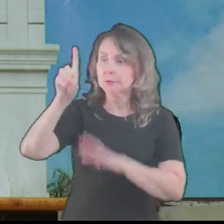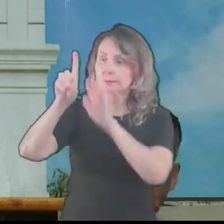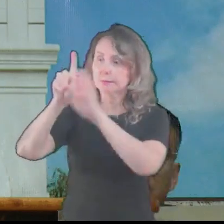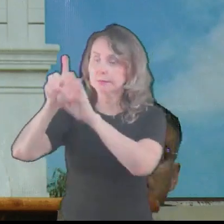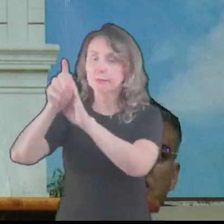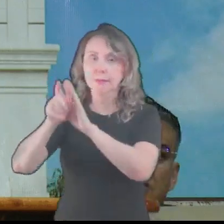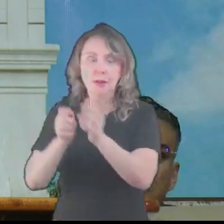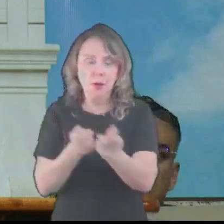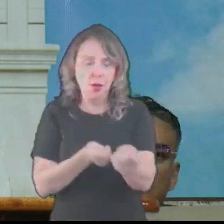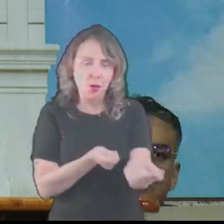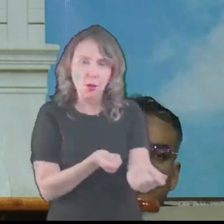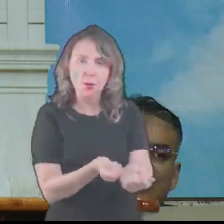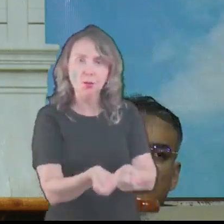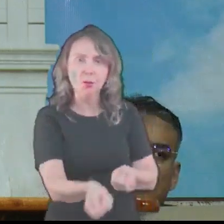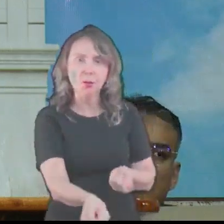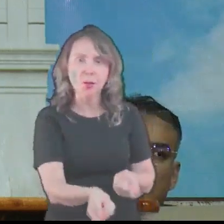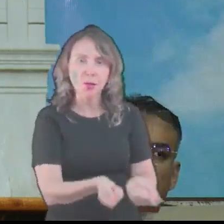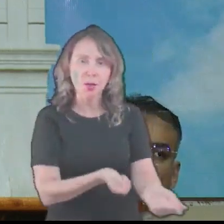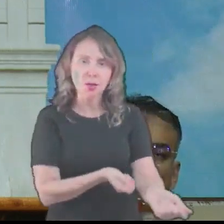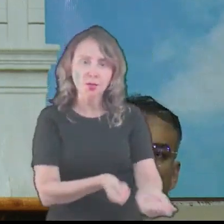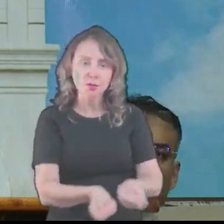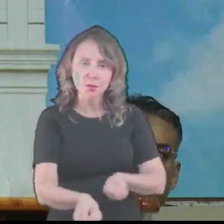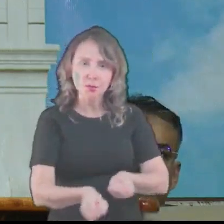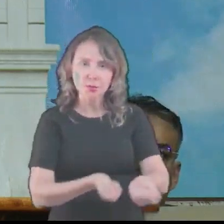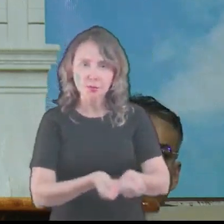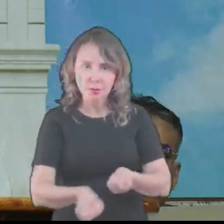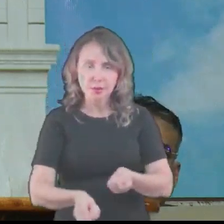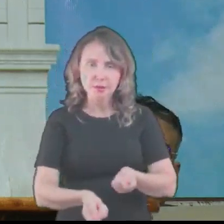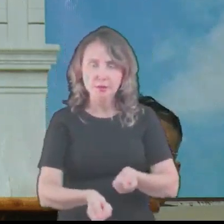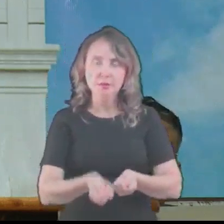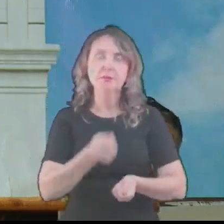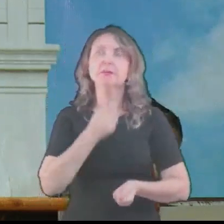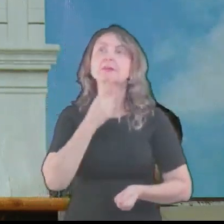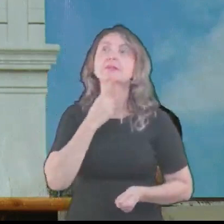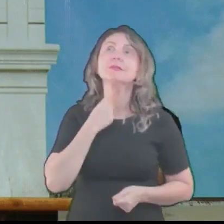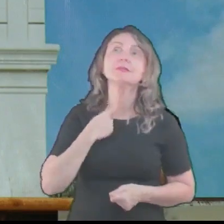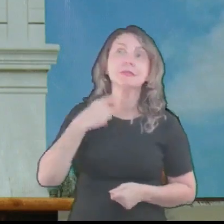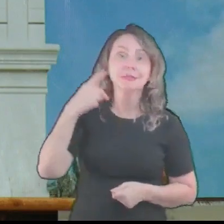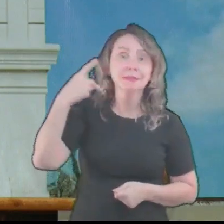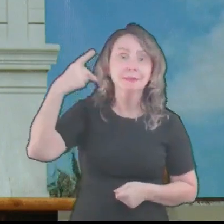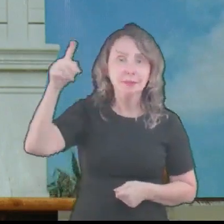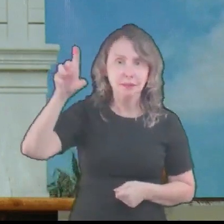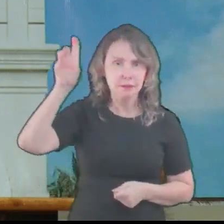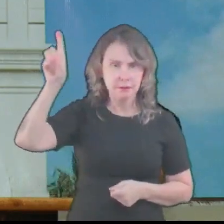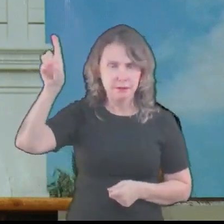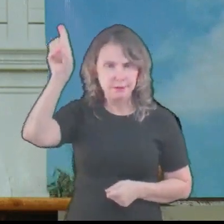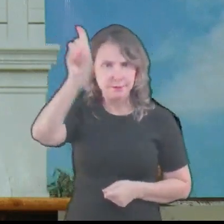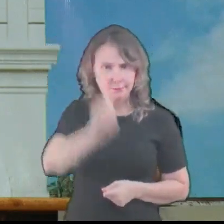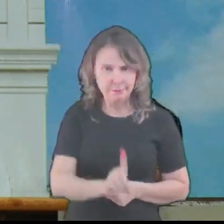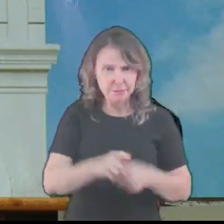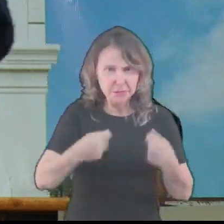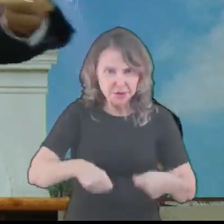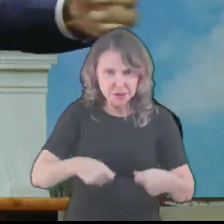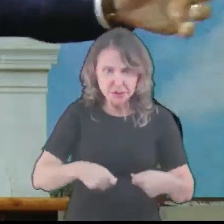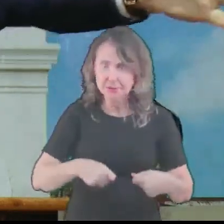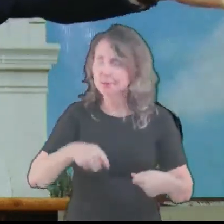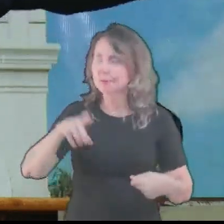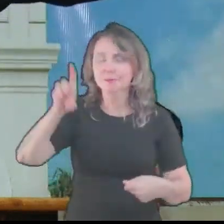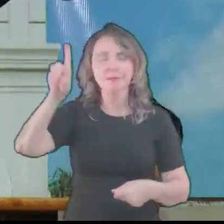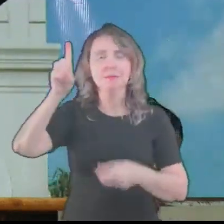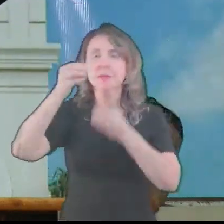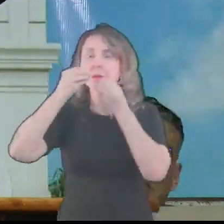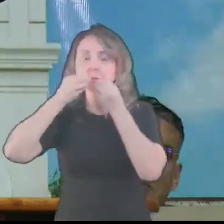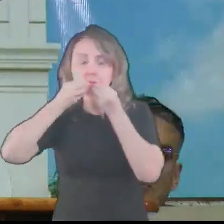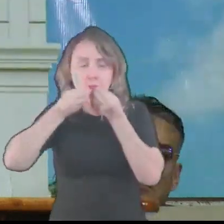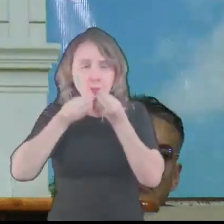está nas mãos dele. Quando ele quer fazer alguma coisa, ele não precisa descer na terra. Ele sopra e as